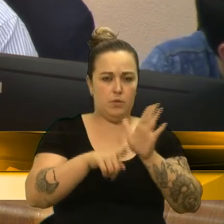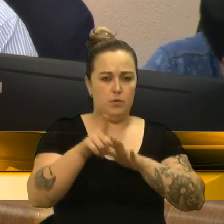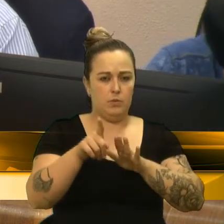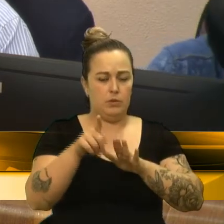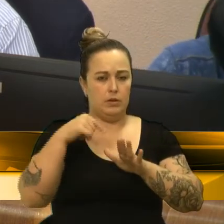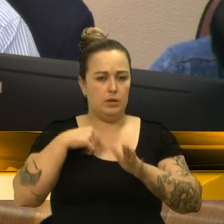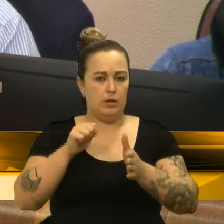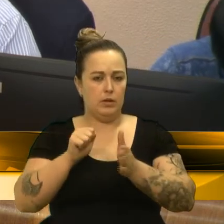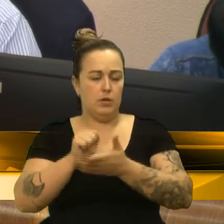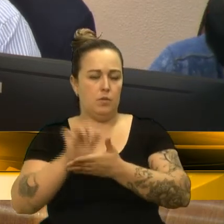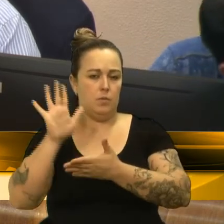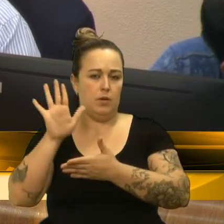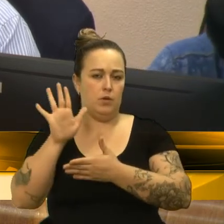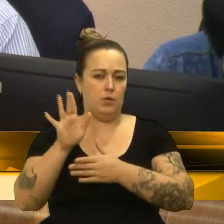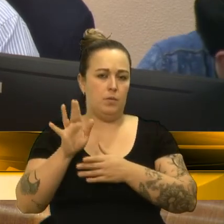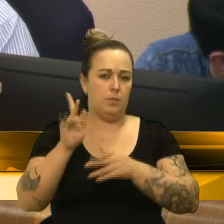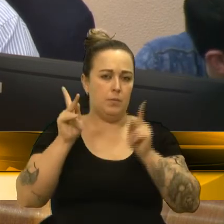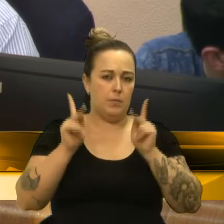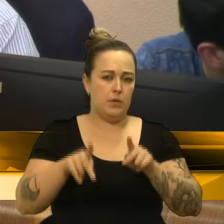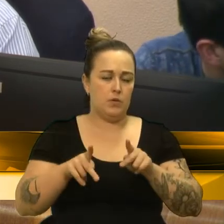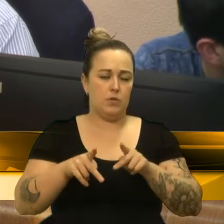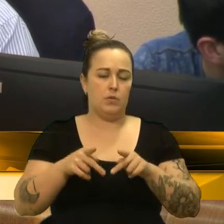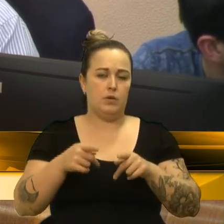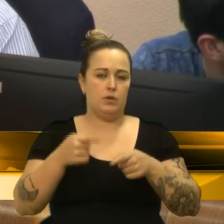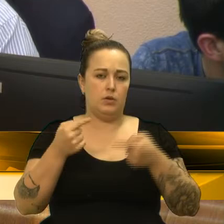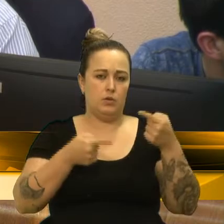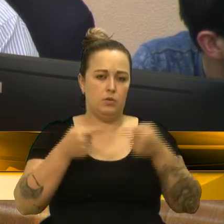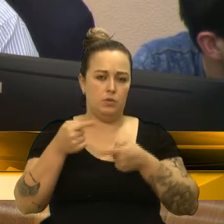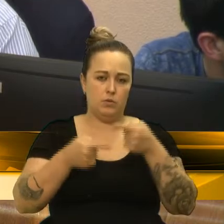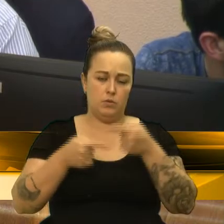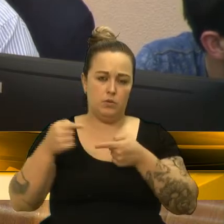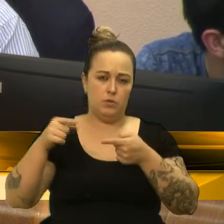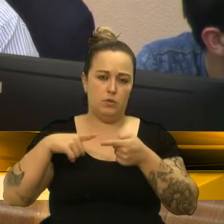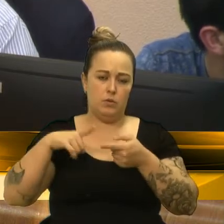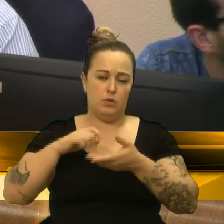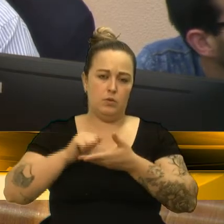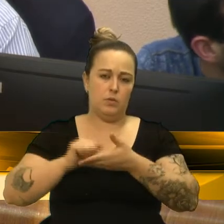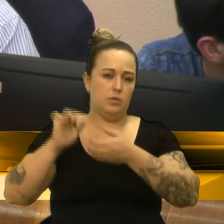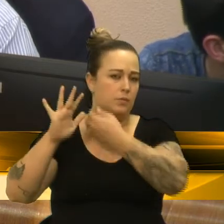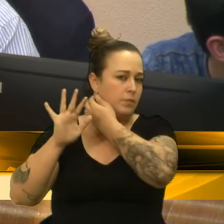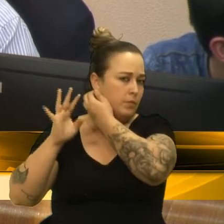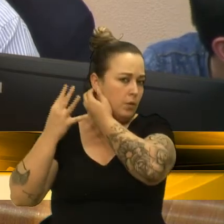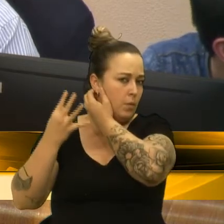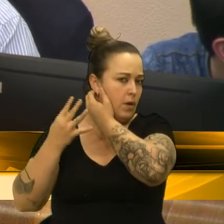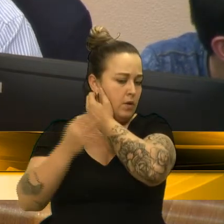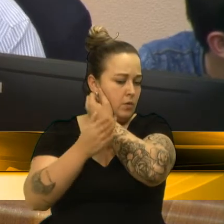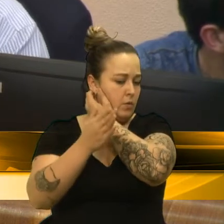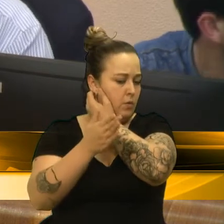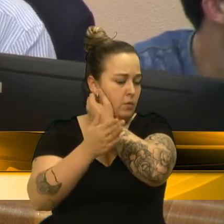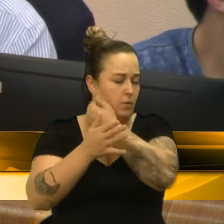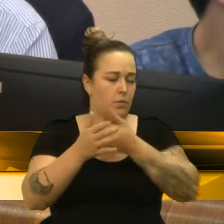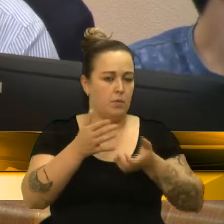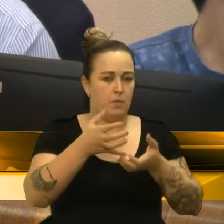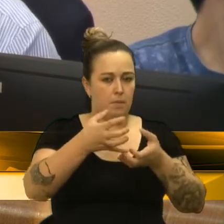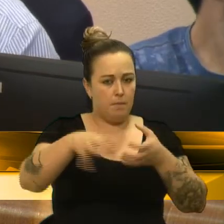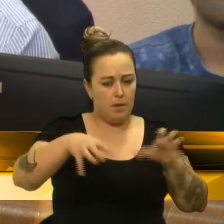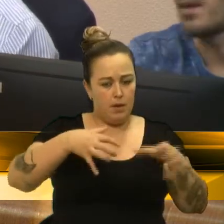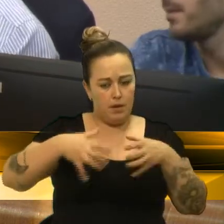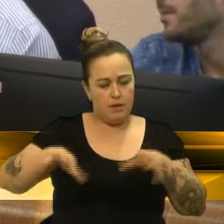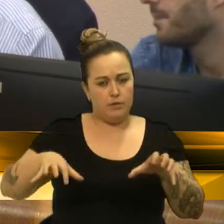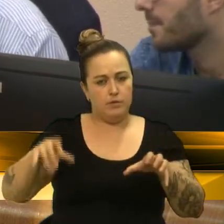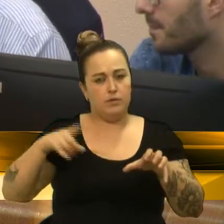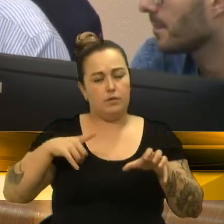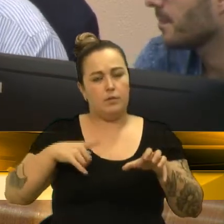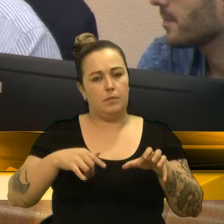que estiver com a palavra. Artigo 106. As sessões ordinárias compor-se-ão de 4 partes distribuídas da seguinte ordem.